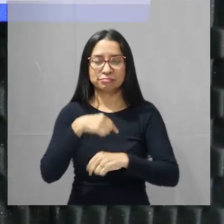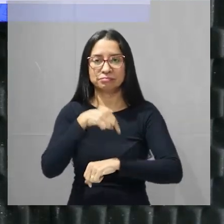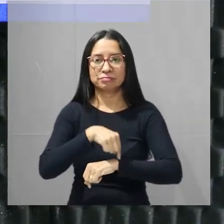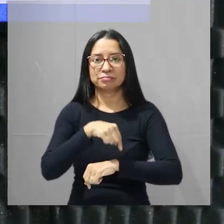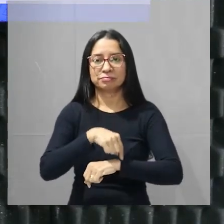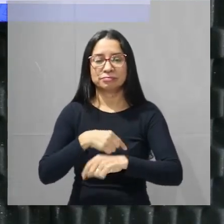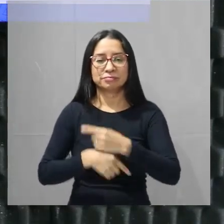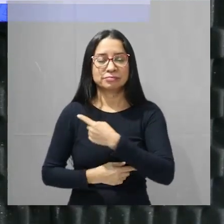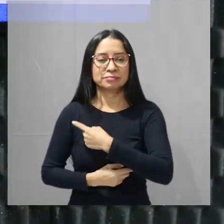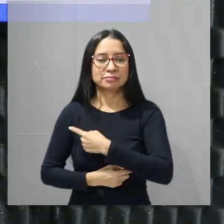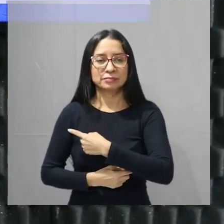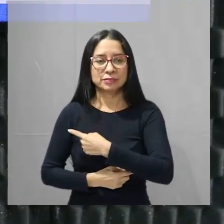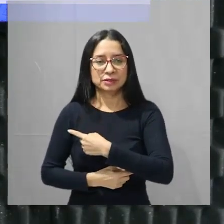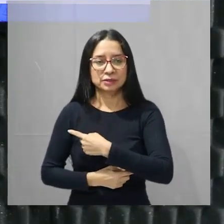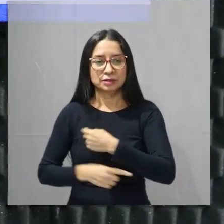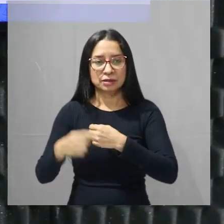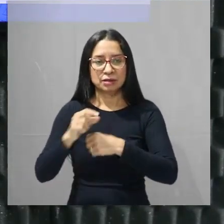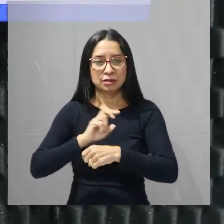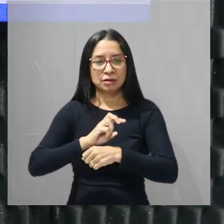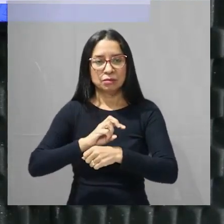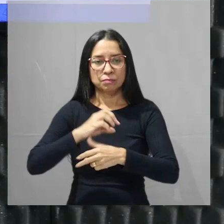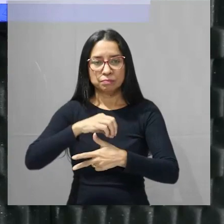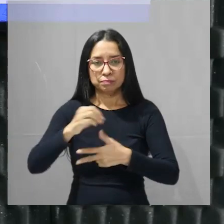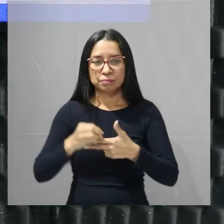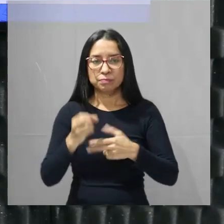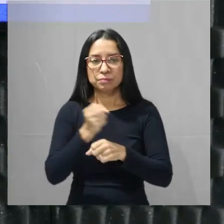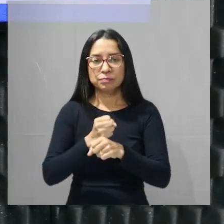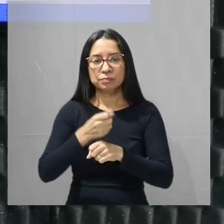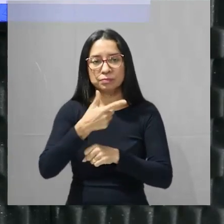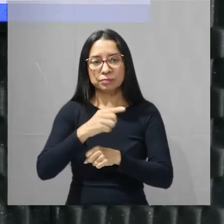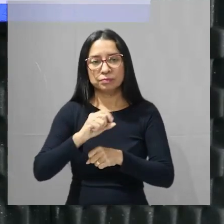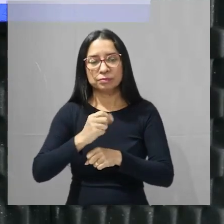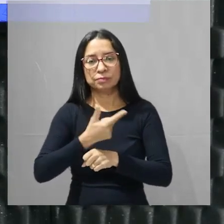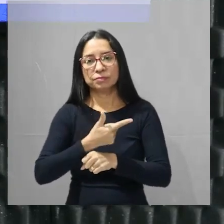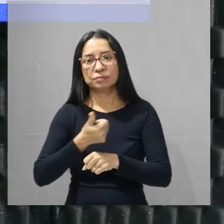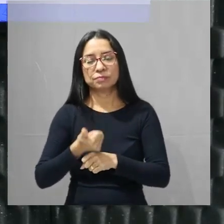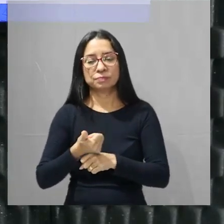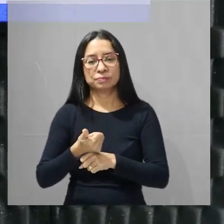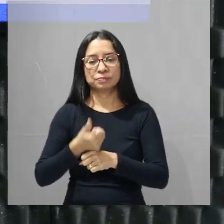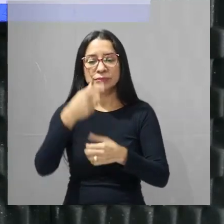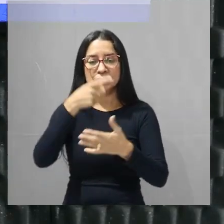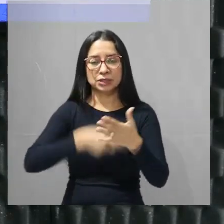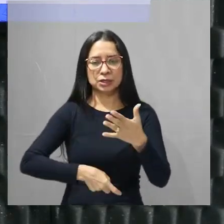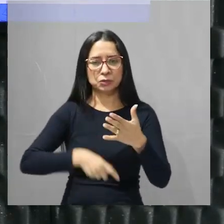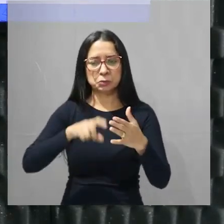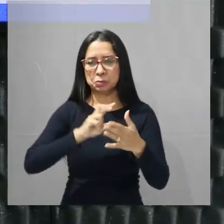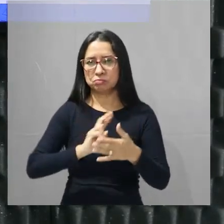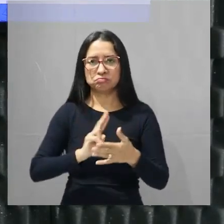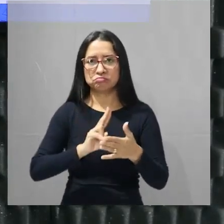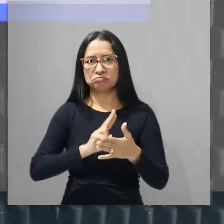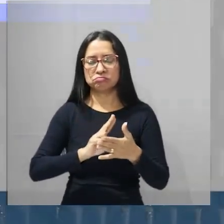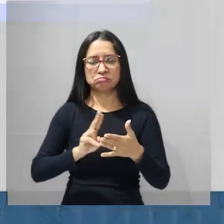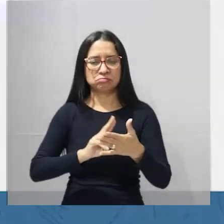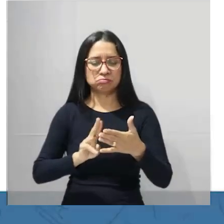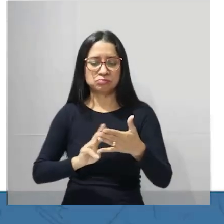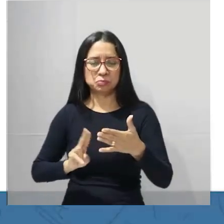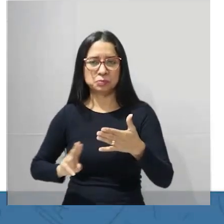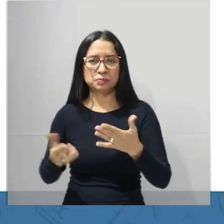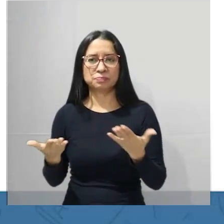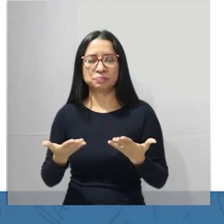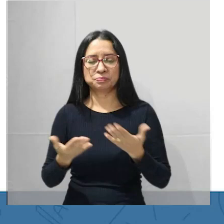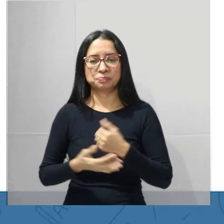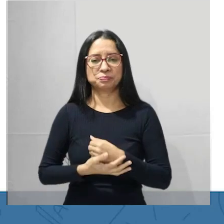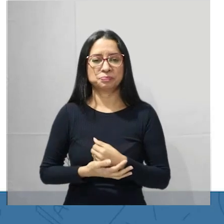novo, Enem 2021. Já te falei, cai muito, galera. Urbanização. Texto motivador. Não vou ler agora. Ele diz o seguinte, ó.